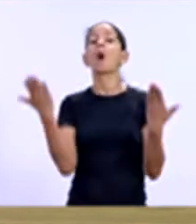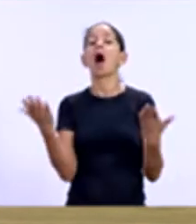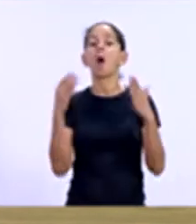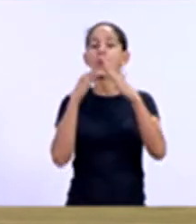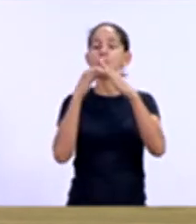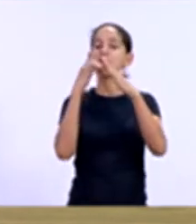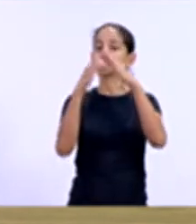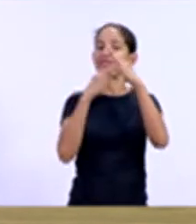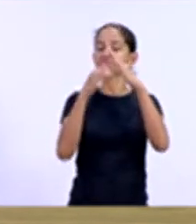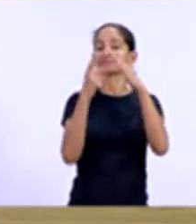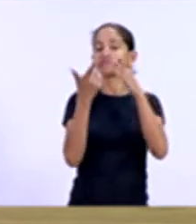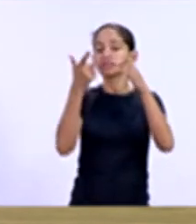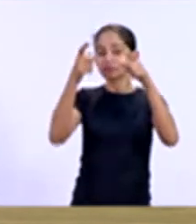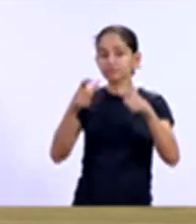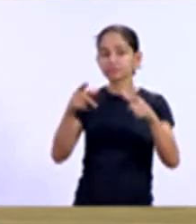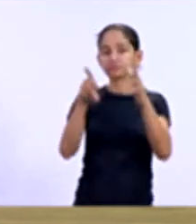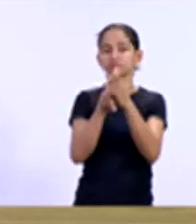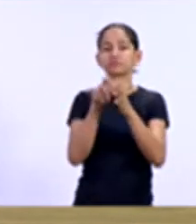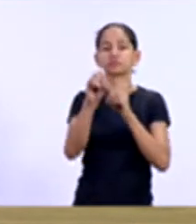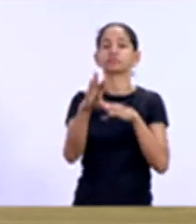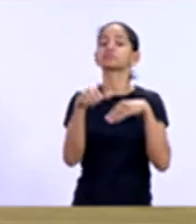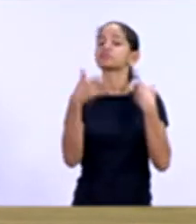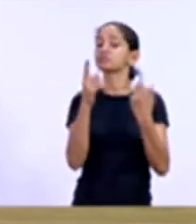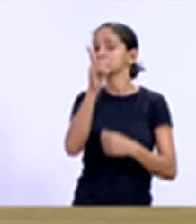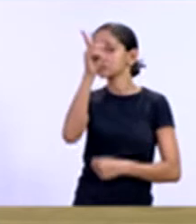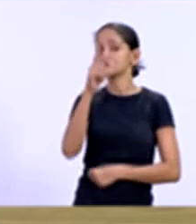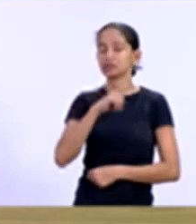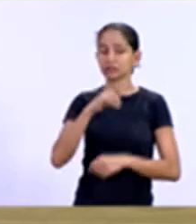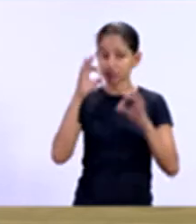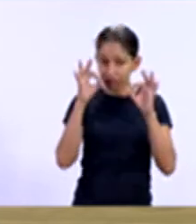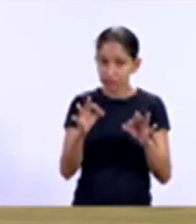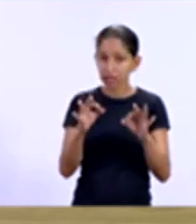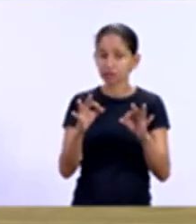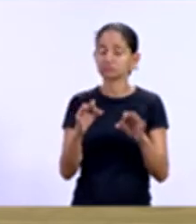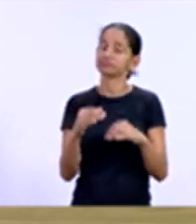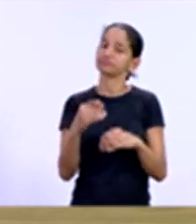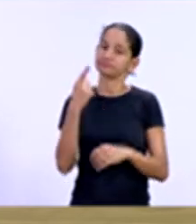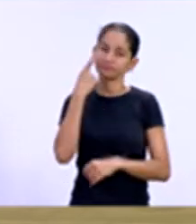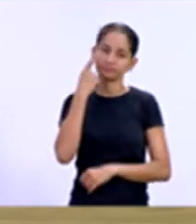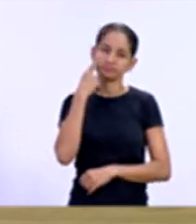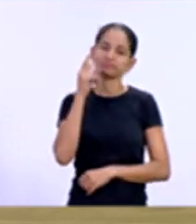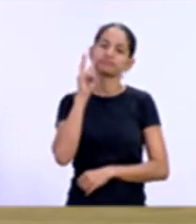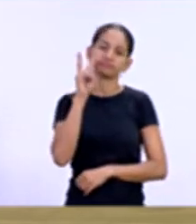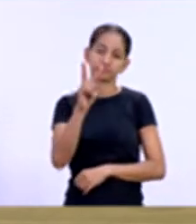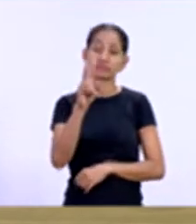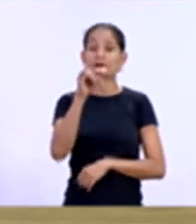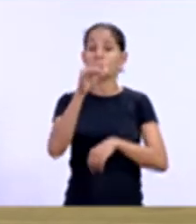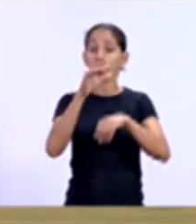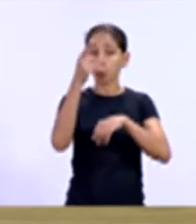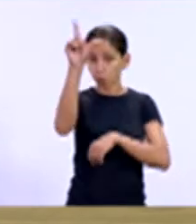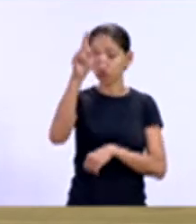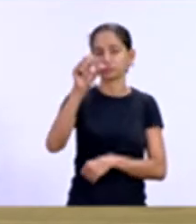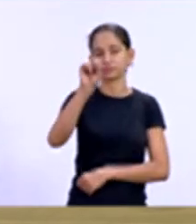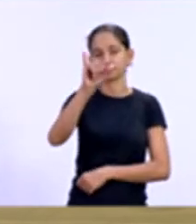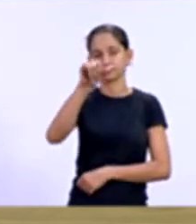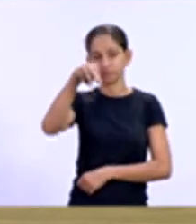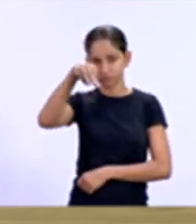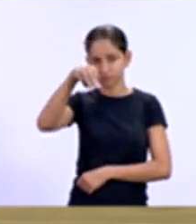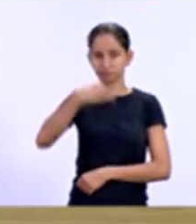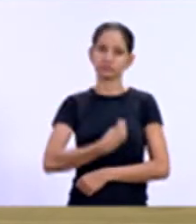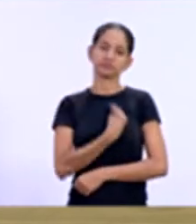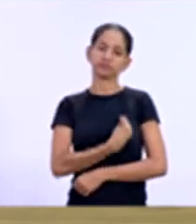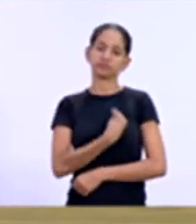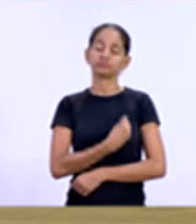não é no Brasil, ele tem aquele amparo legal. Mas o semipresencial, não, ele já combina esse momento à distância